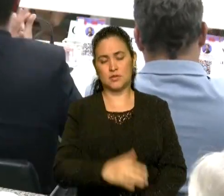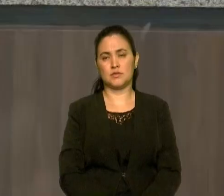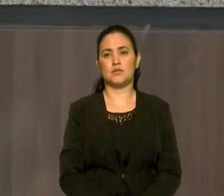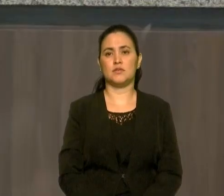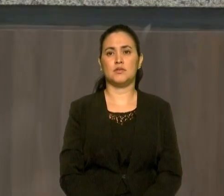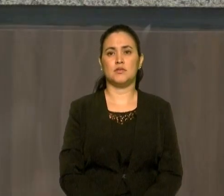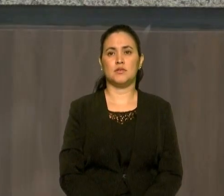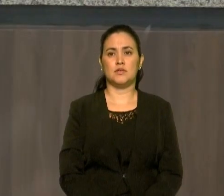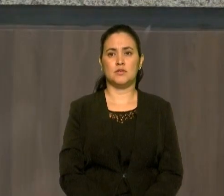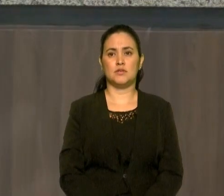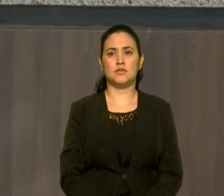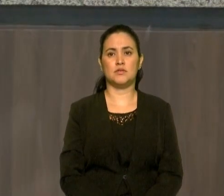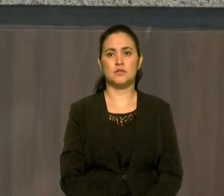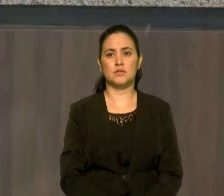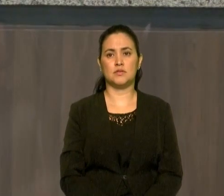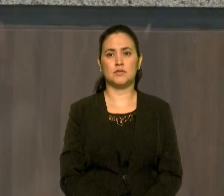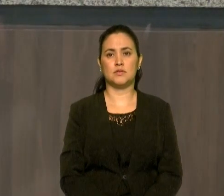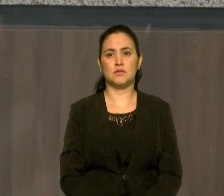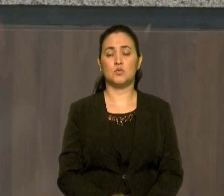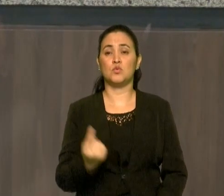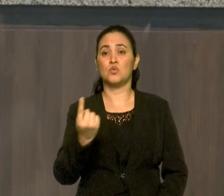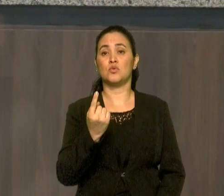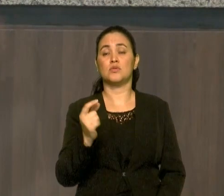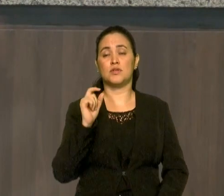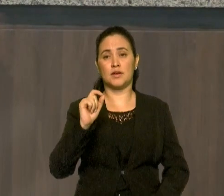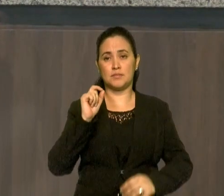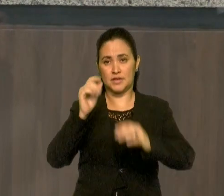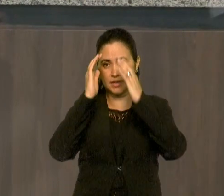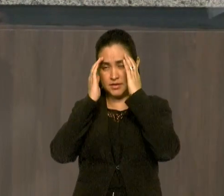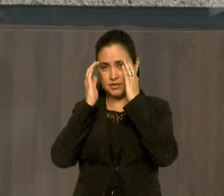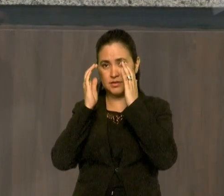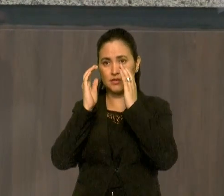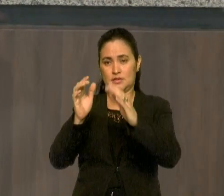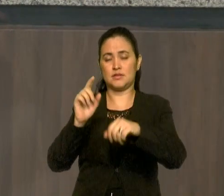Deputado, o único que cumpriu o tempo, viu, deputado?